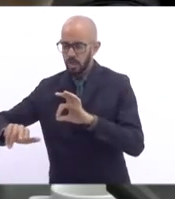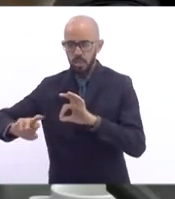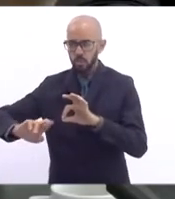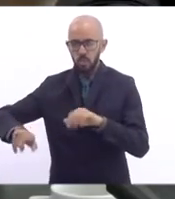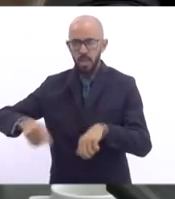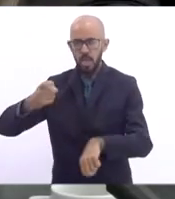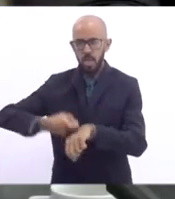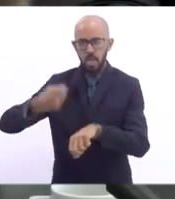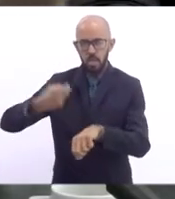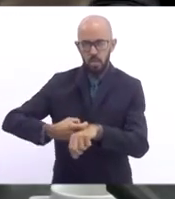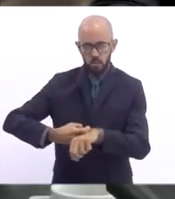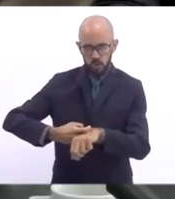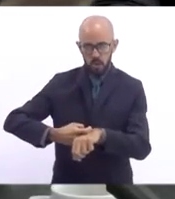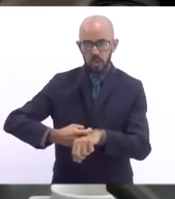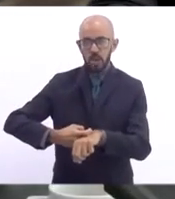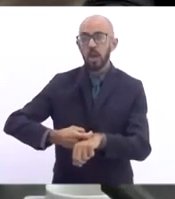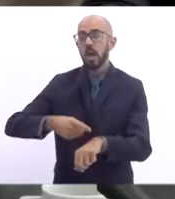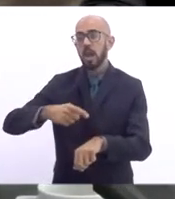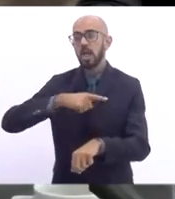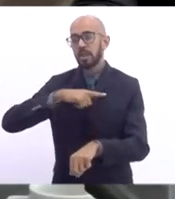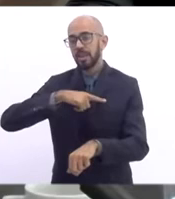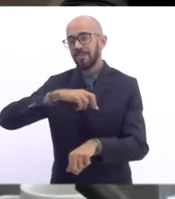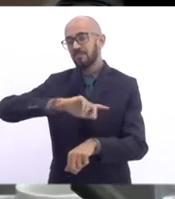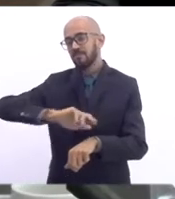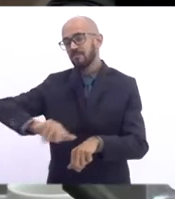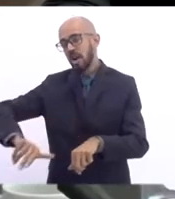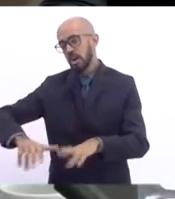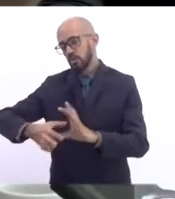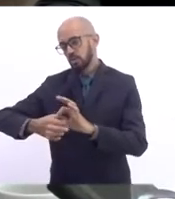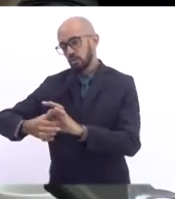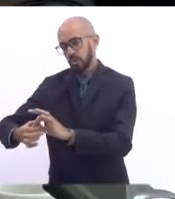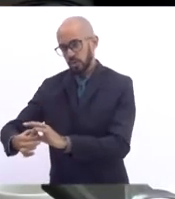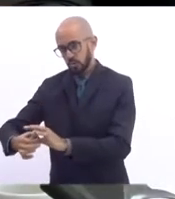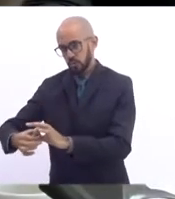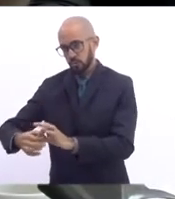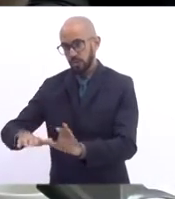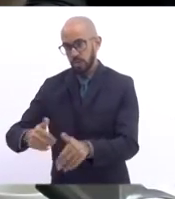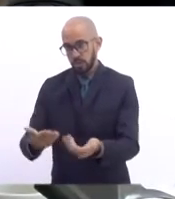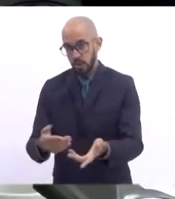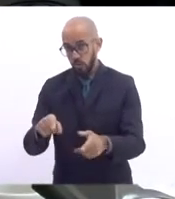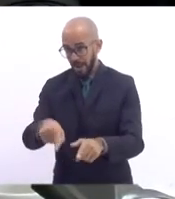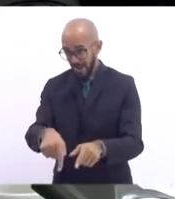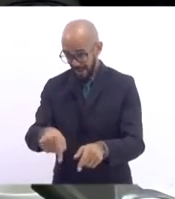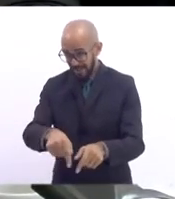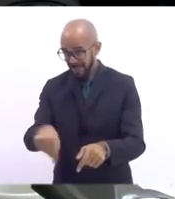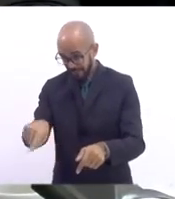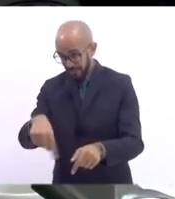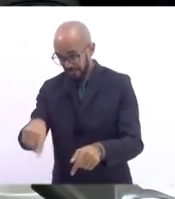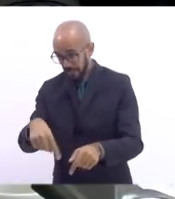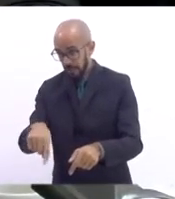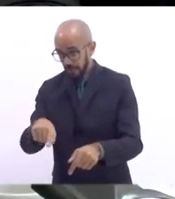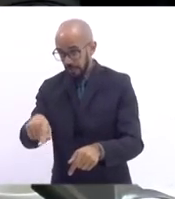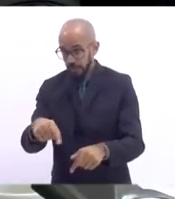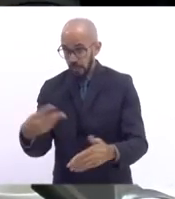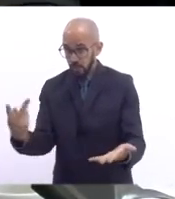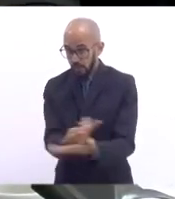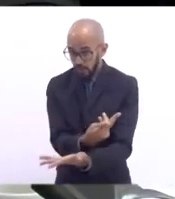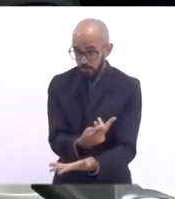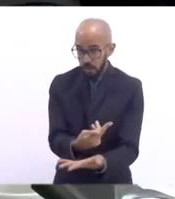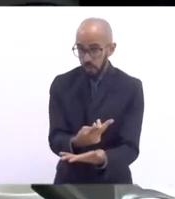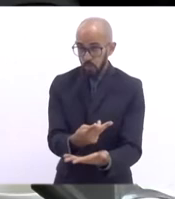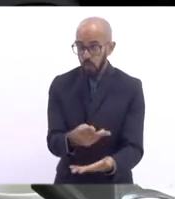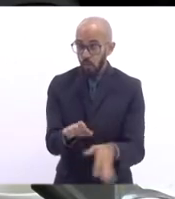rígida ela tem vários ela tem vários cenários então esses cenários conforme a